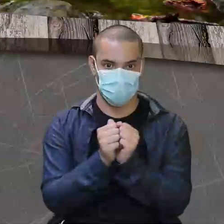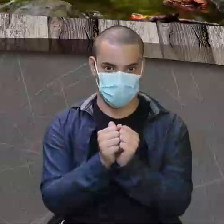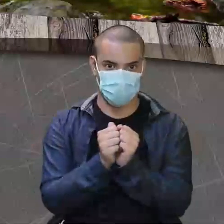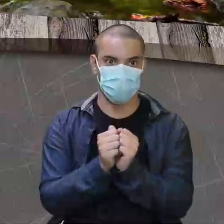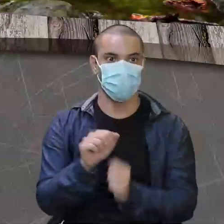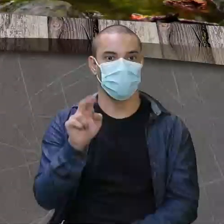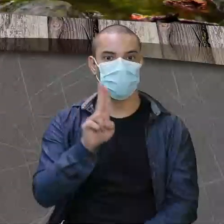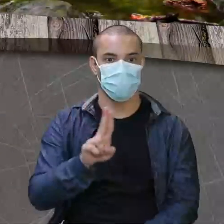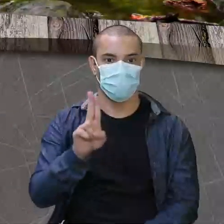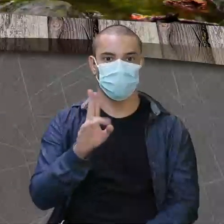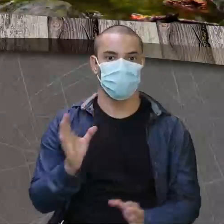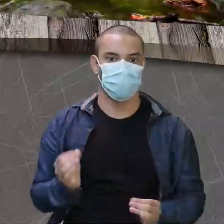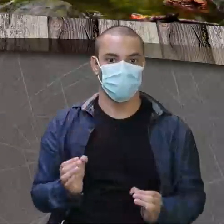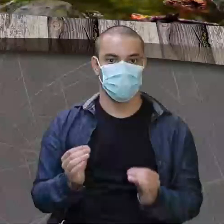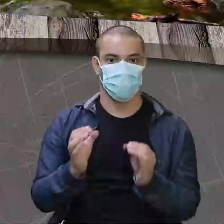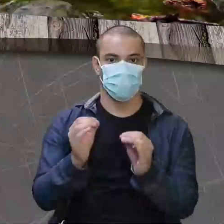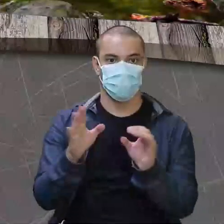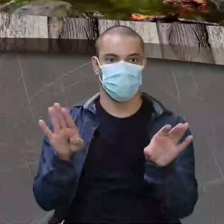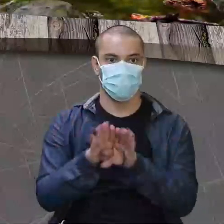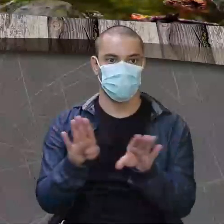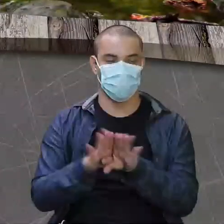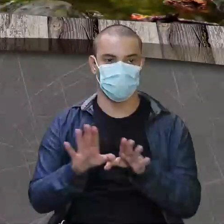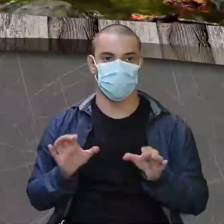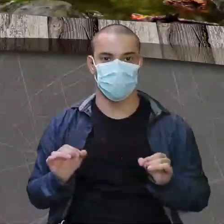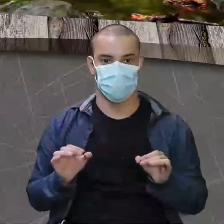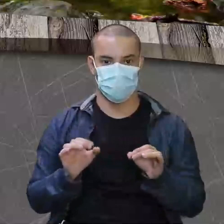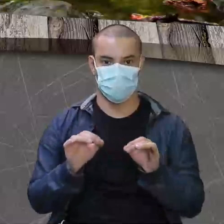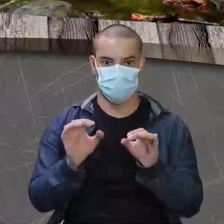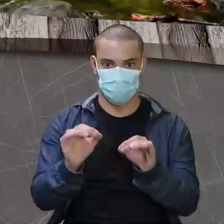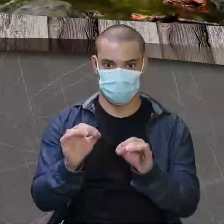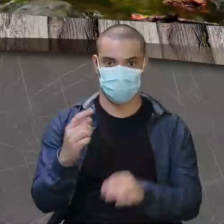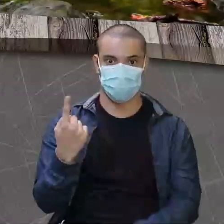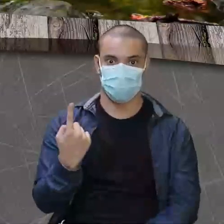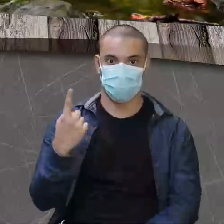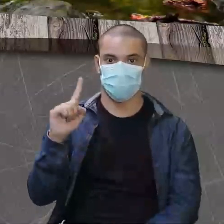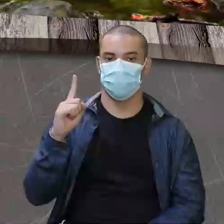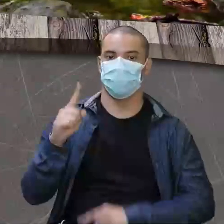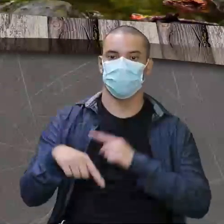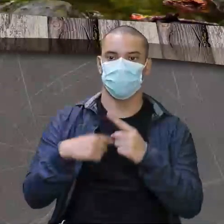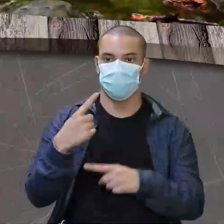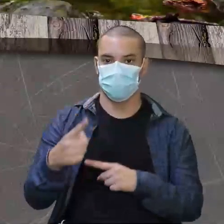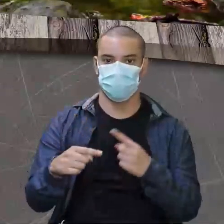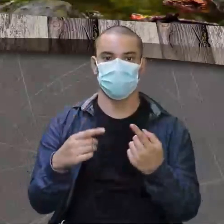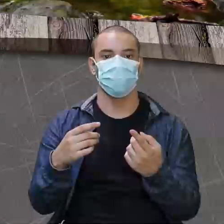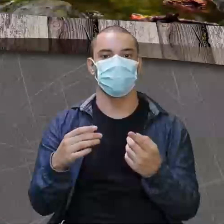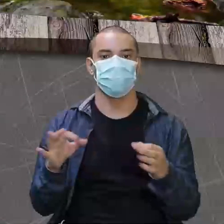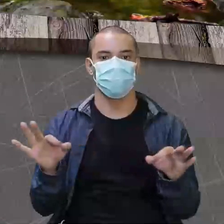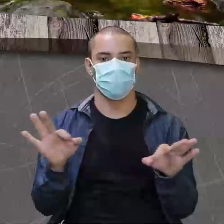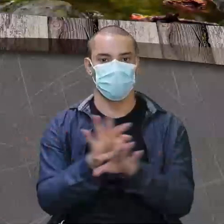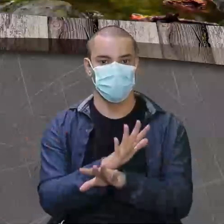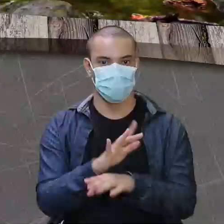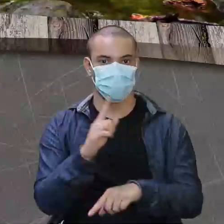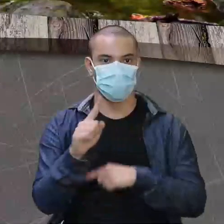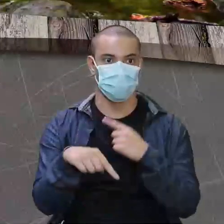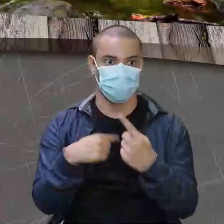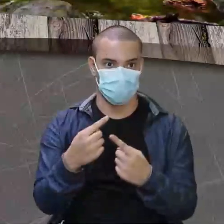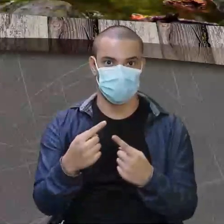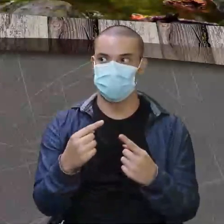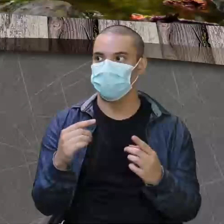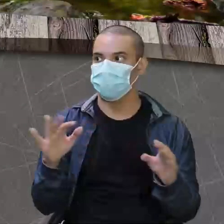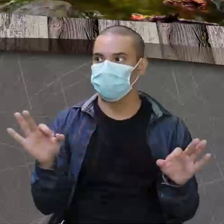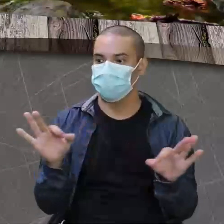e bactérias. E por último, você vai ter então, depois do processo de decomposição, essa matéria